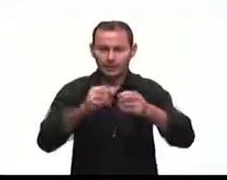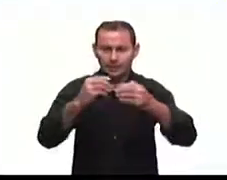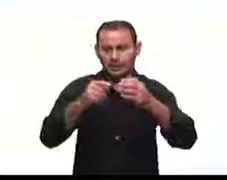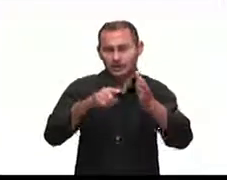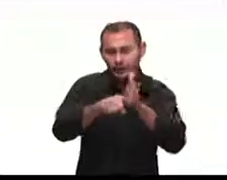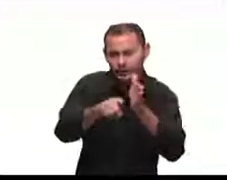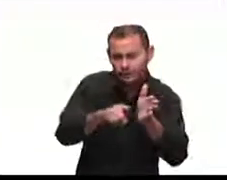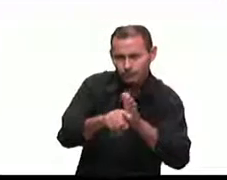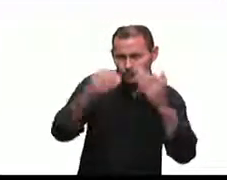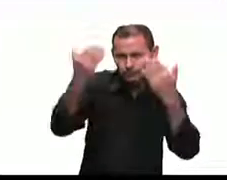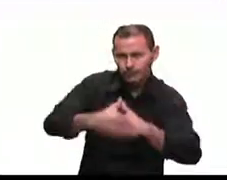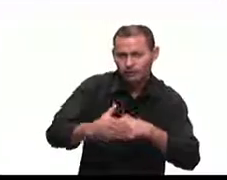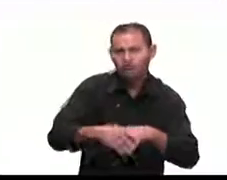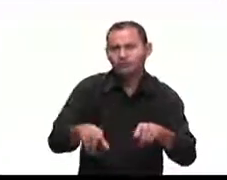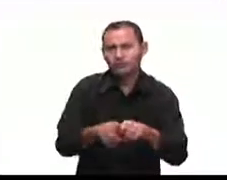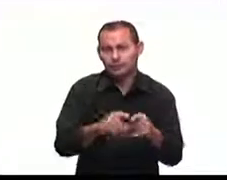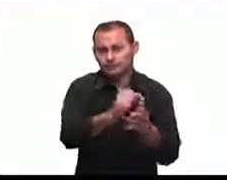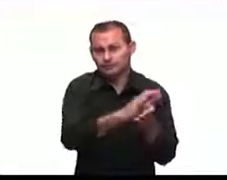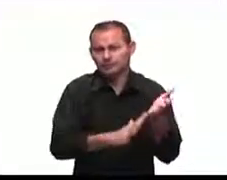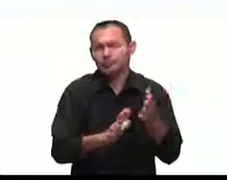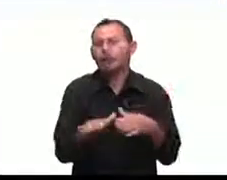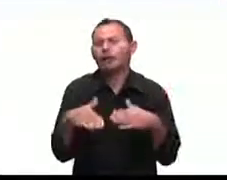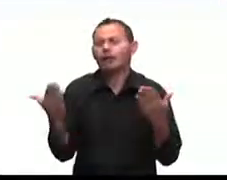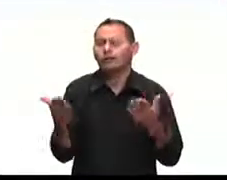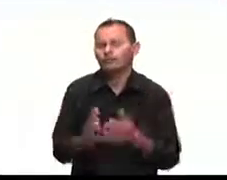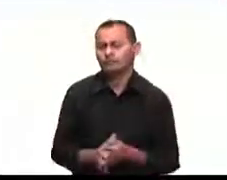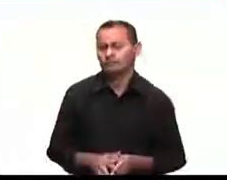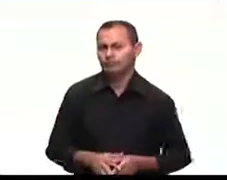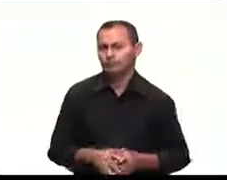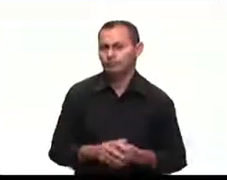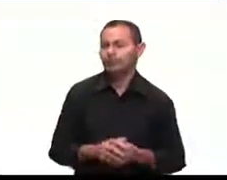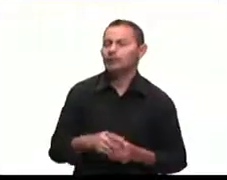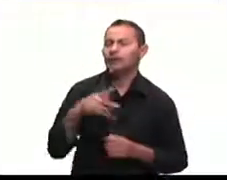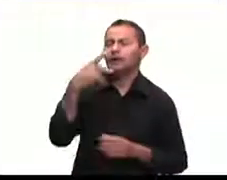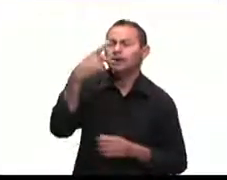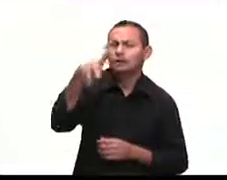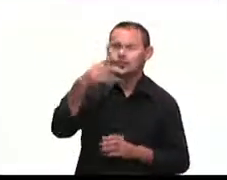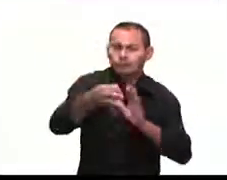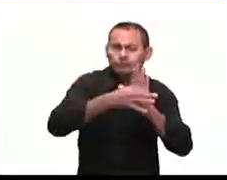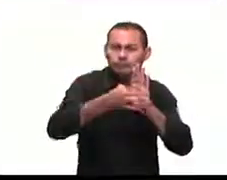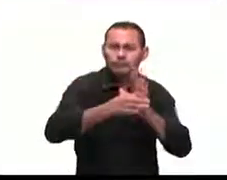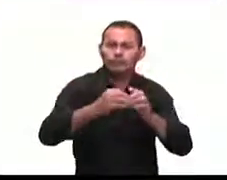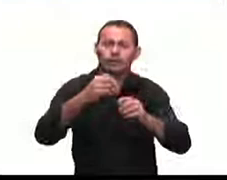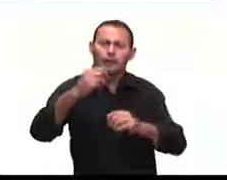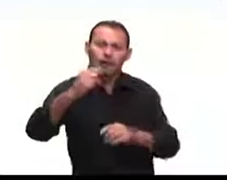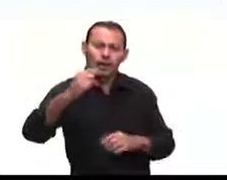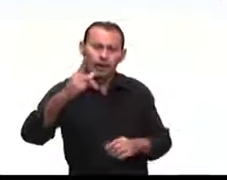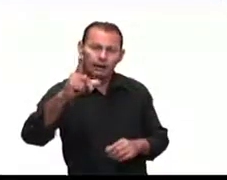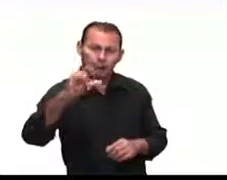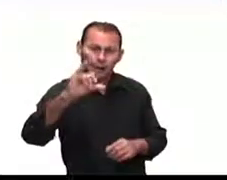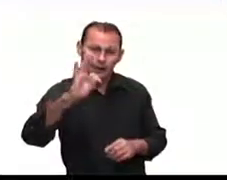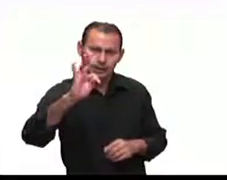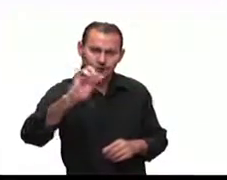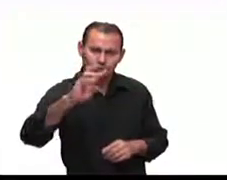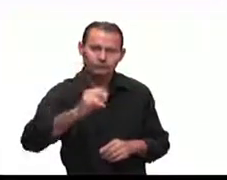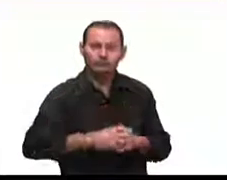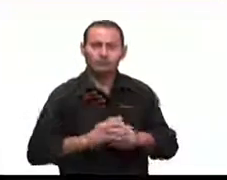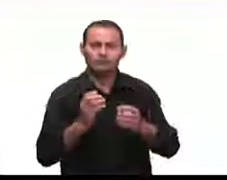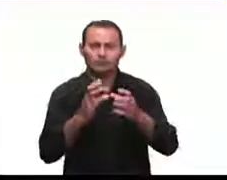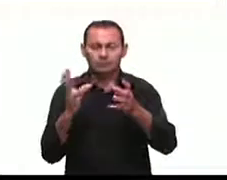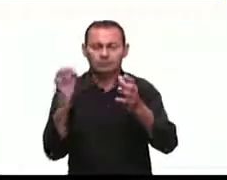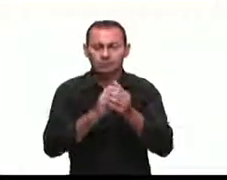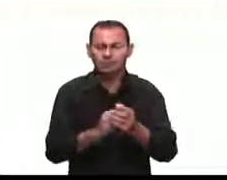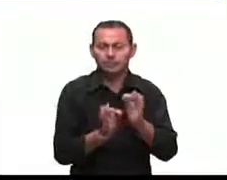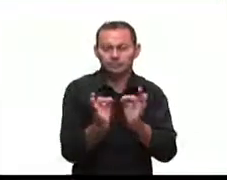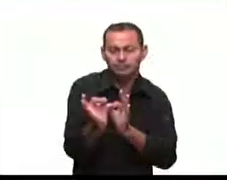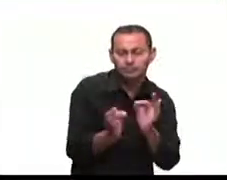e exercícios? Na sua opinião, um aplicativo para elaboração, armazenamento,